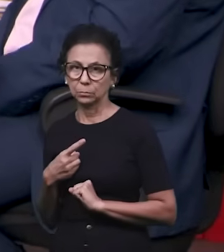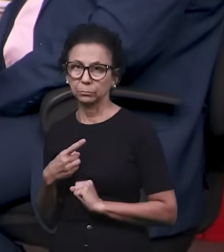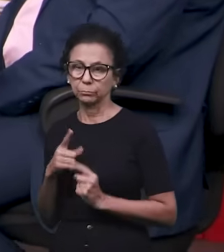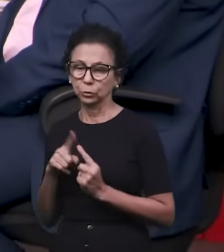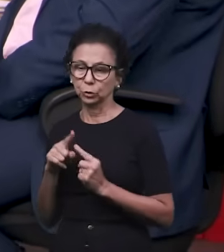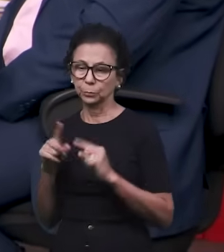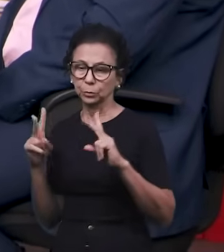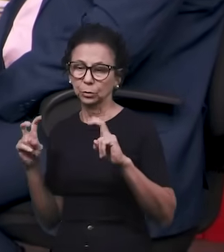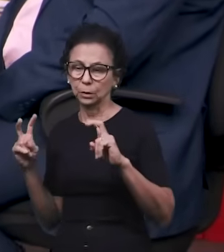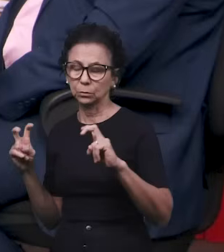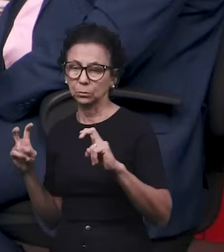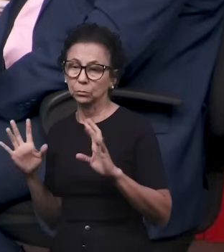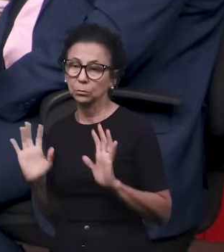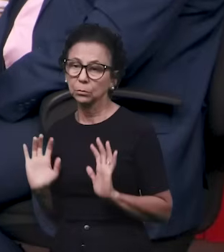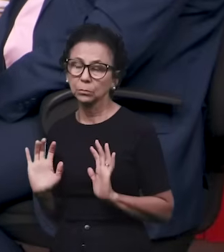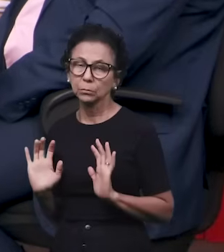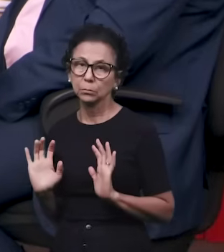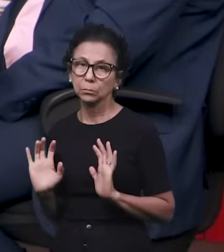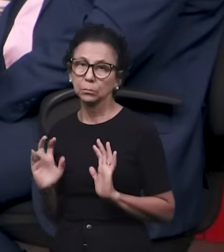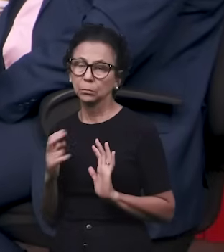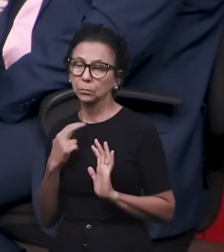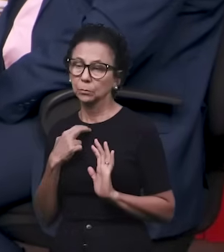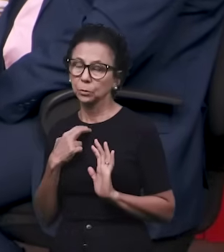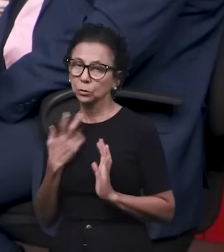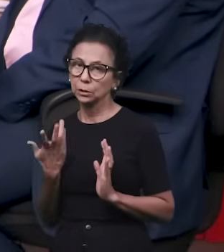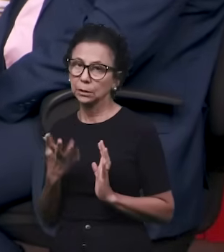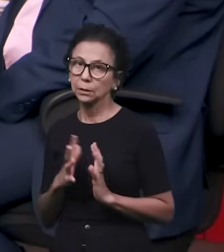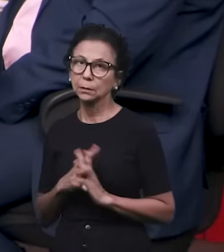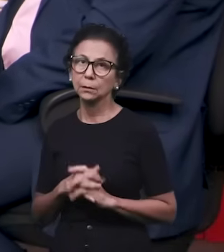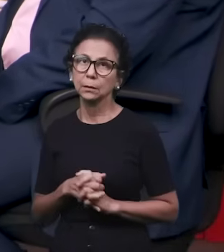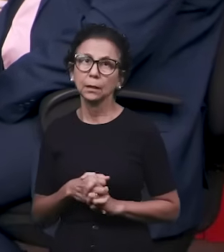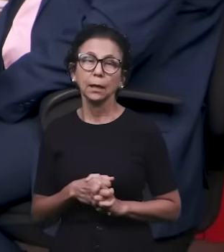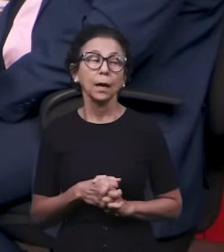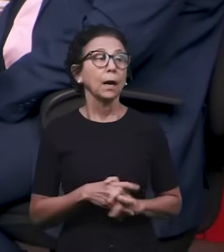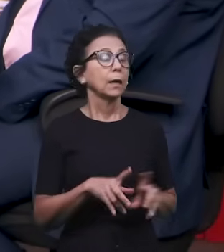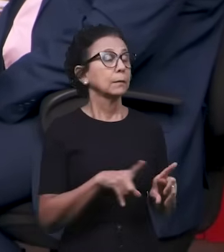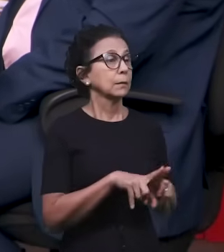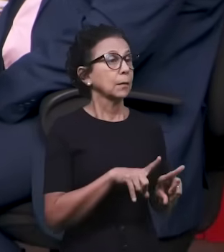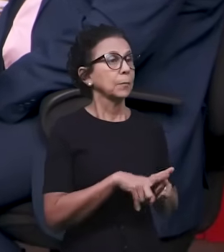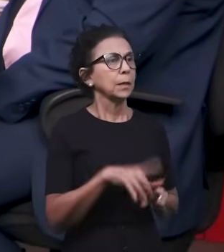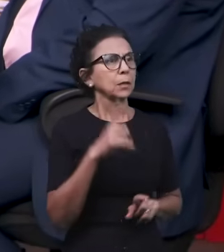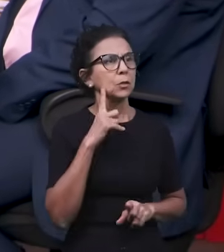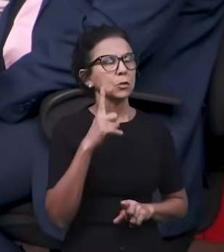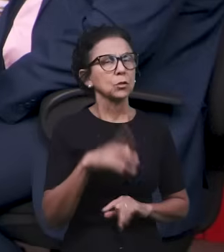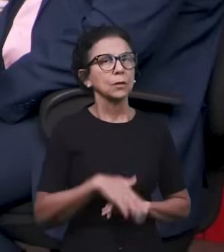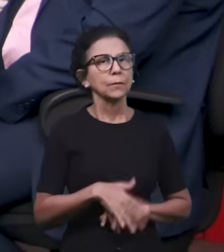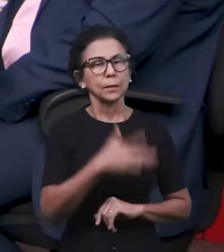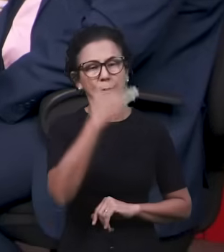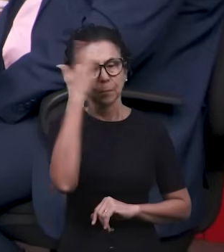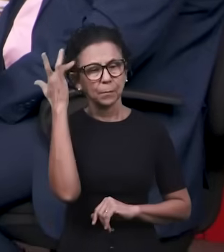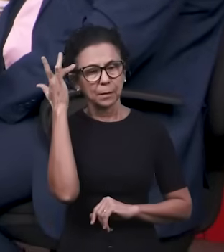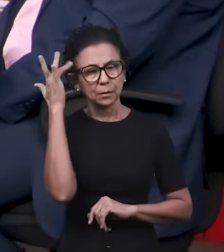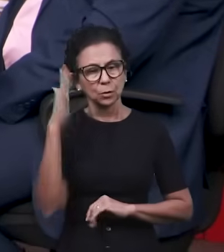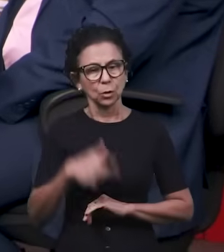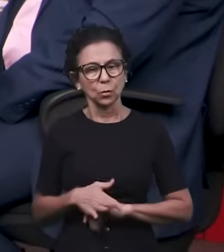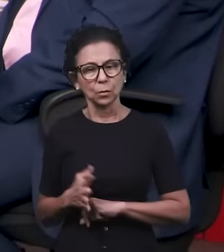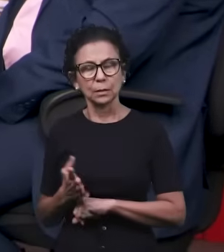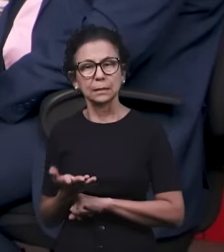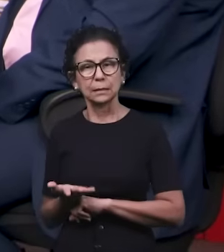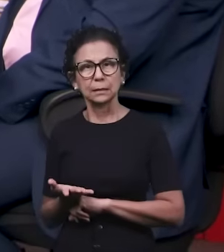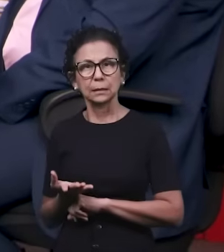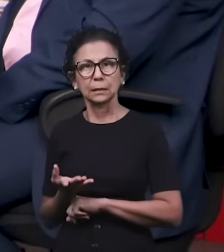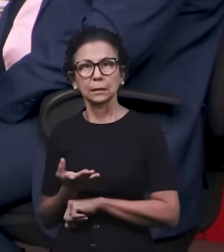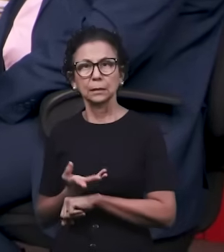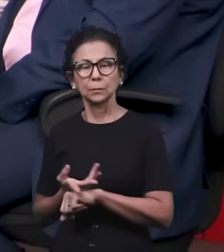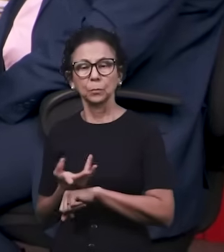depois vem até se envergonhar, que já houve casos, eu já vi pessoas que passou uma certa idade, depois ficou com vergonha. E teve até de mudar